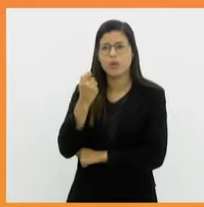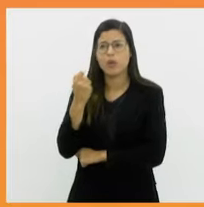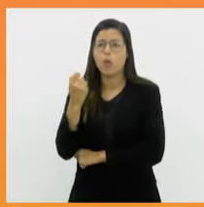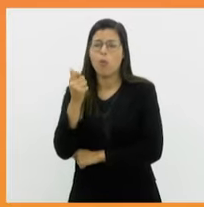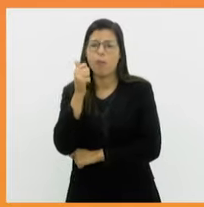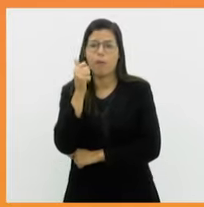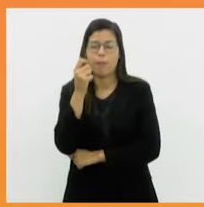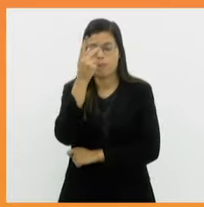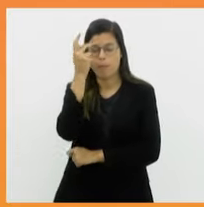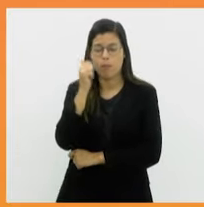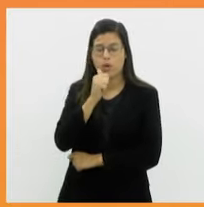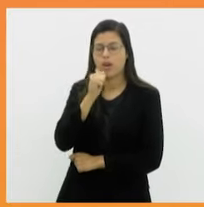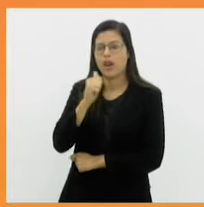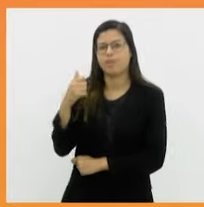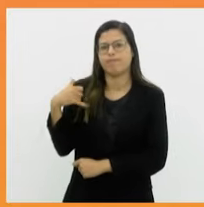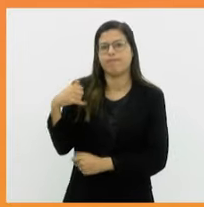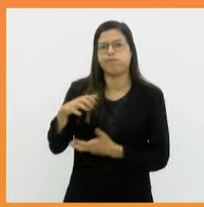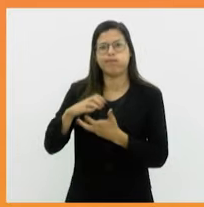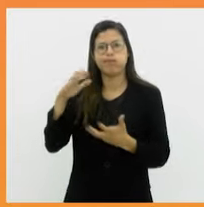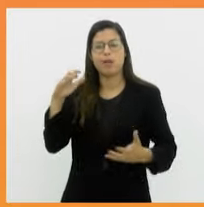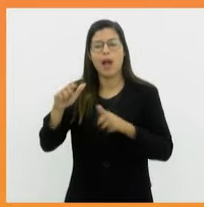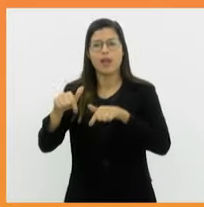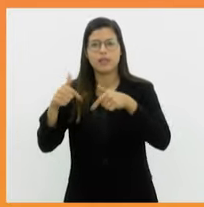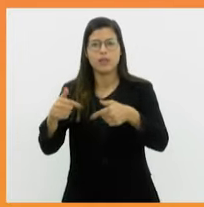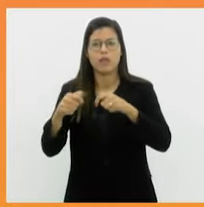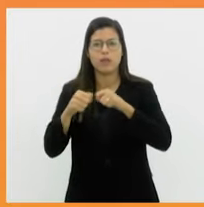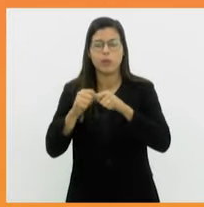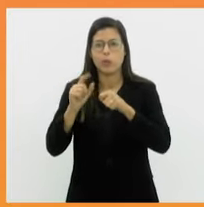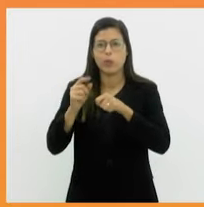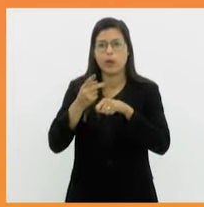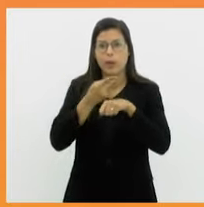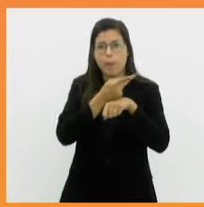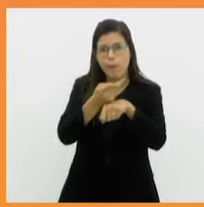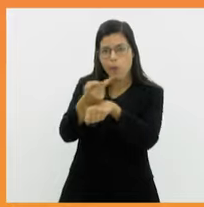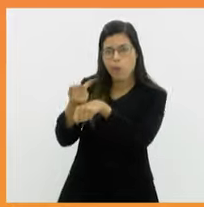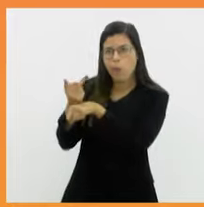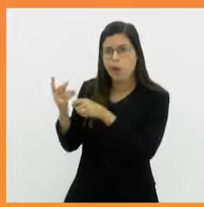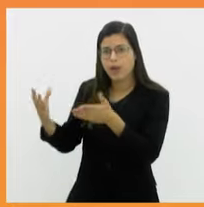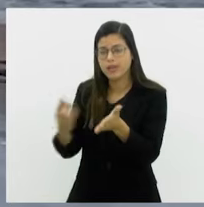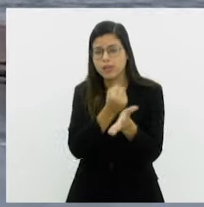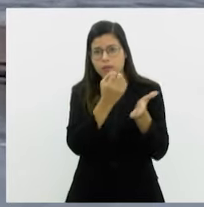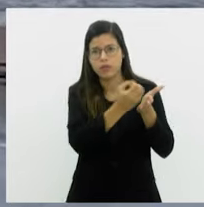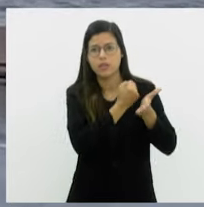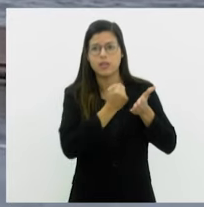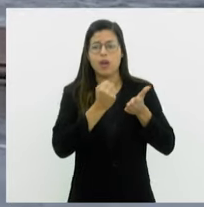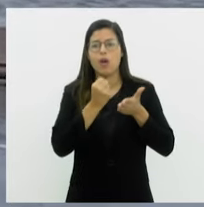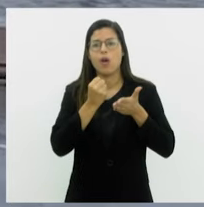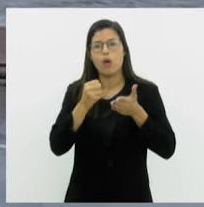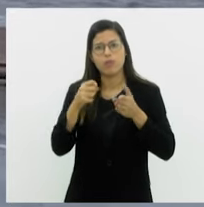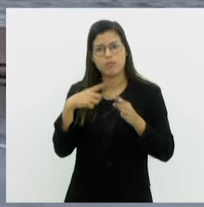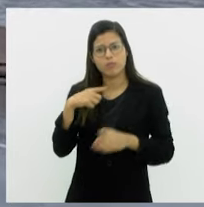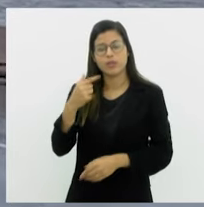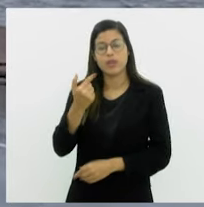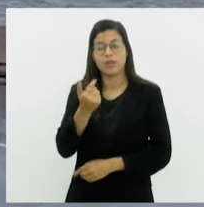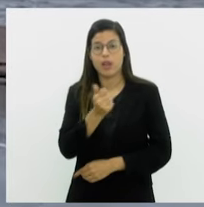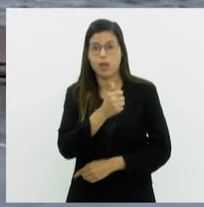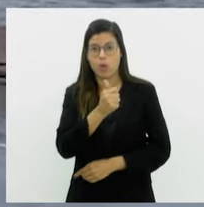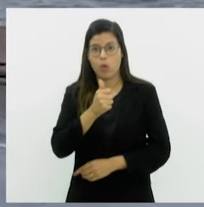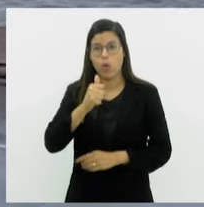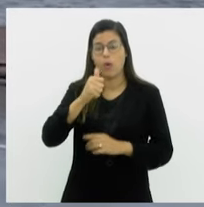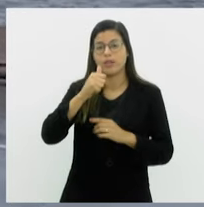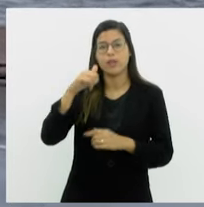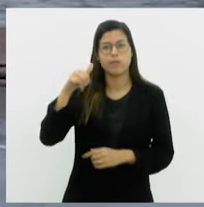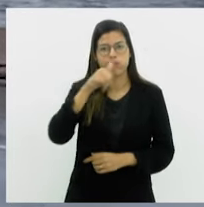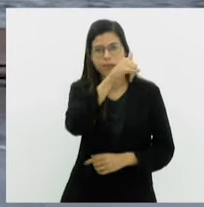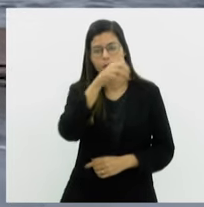idosa. Entre as ações realizadas estão operações de busca e resgate nas áreas alagadas, com emprego de 11 aeronaves, 9